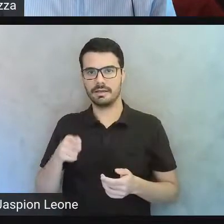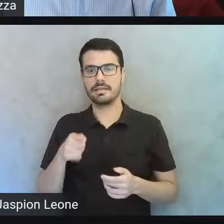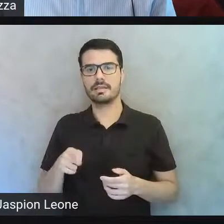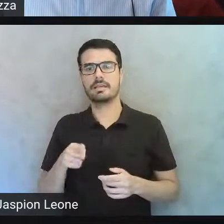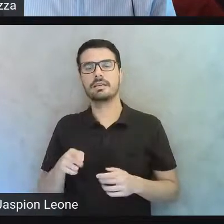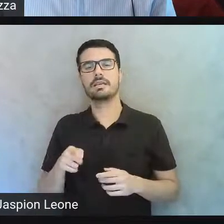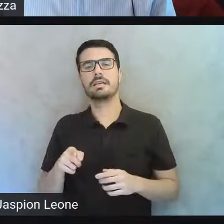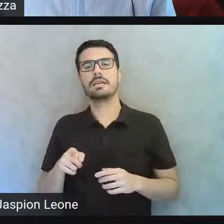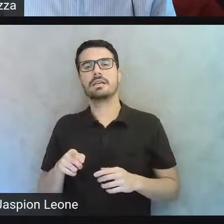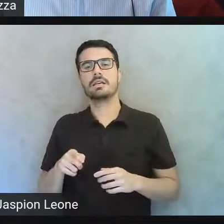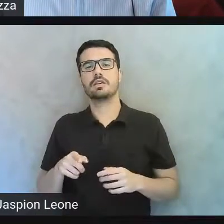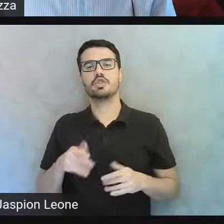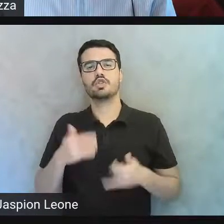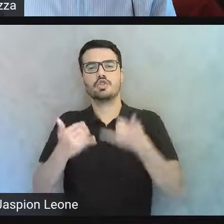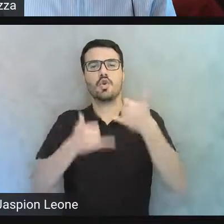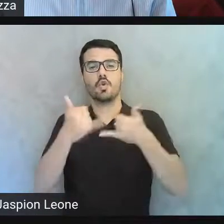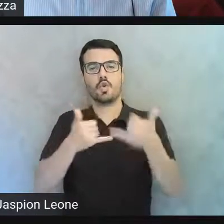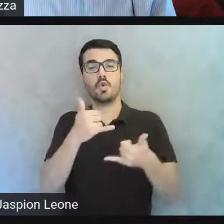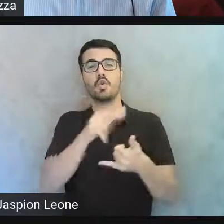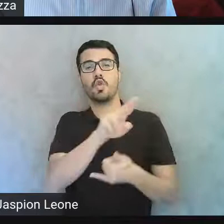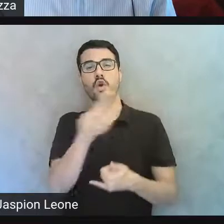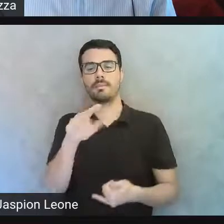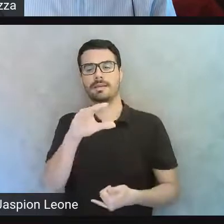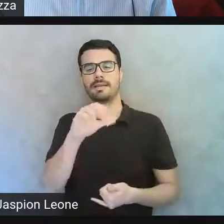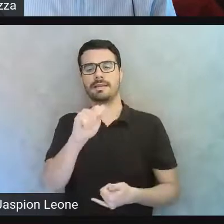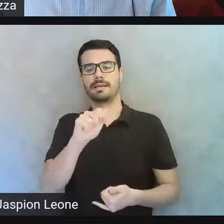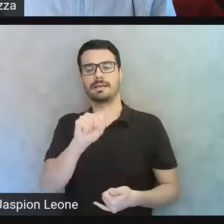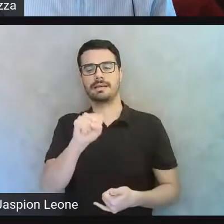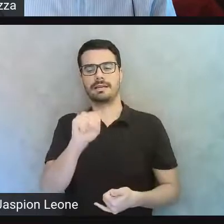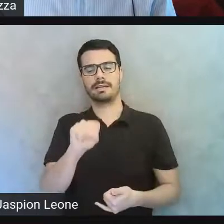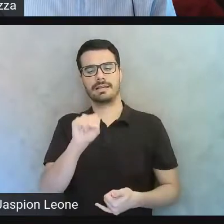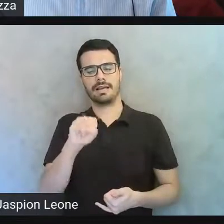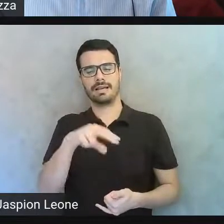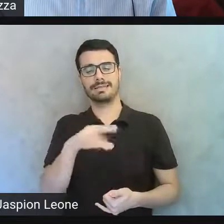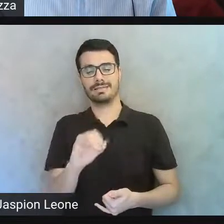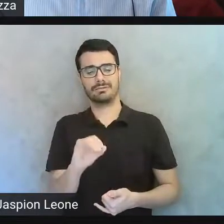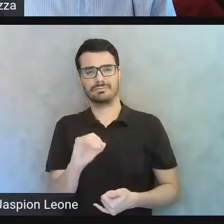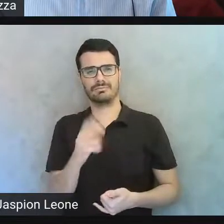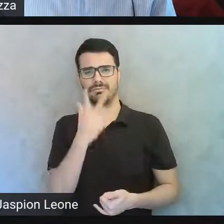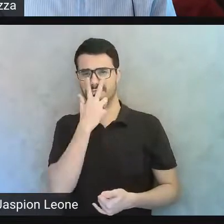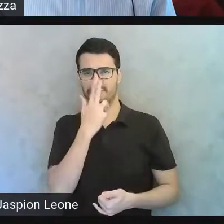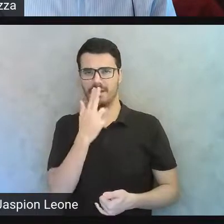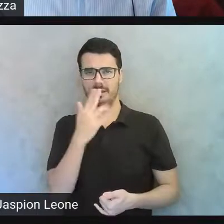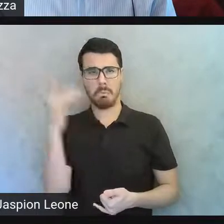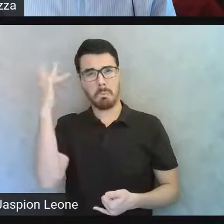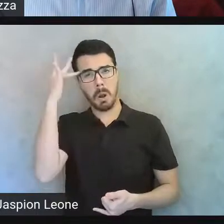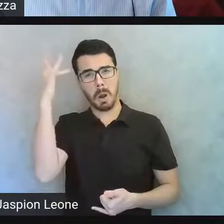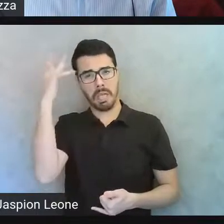40 foi feita por razões que me parecem muito pouco justificáveis, um moralismo meio,